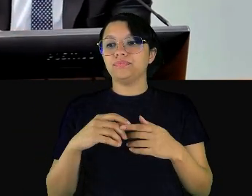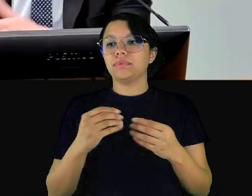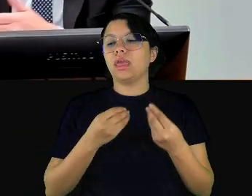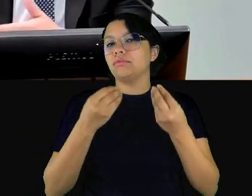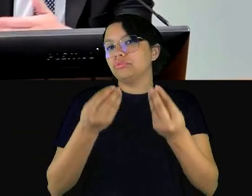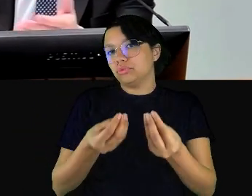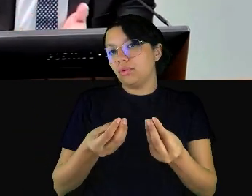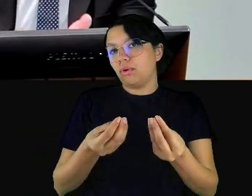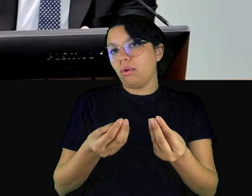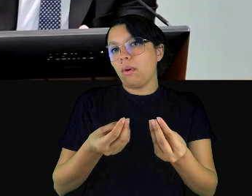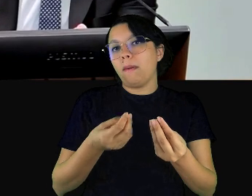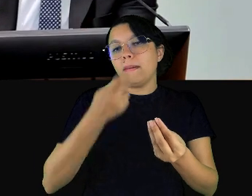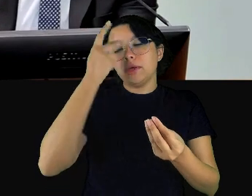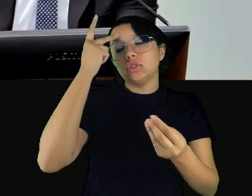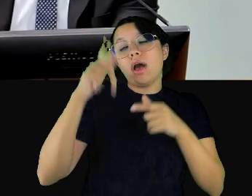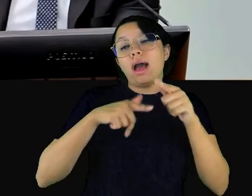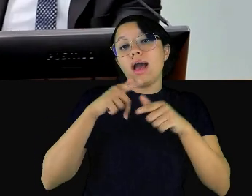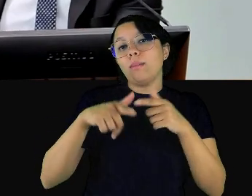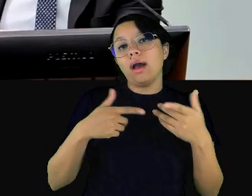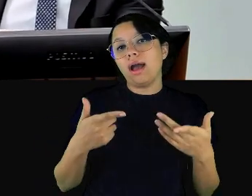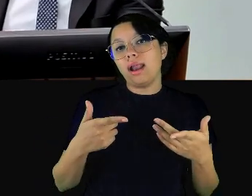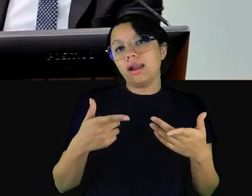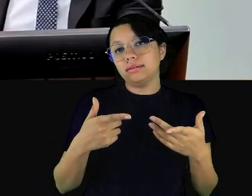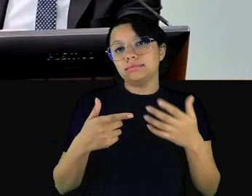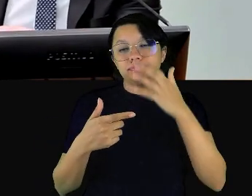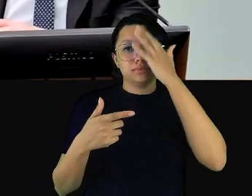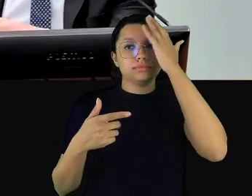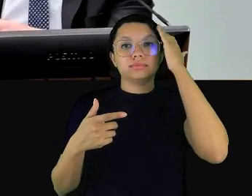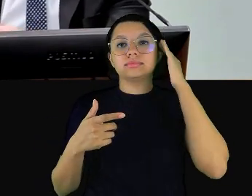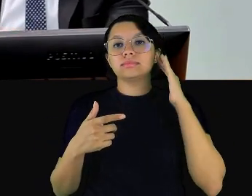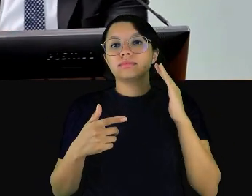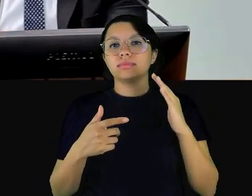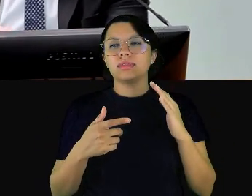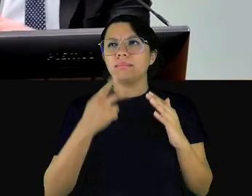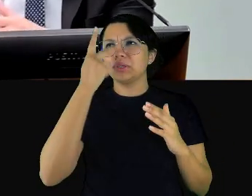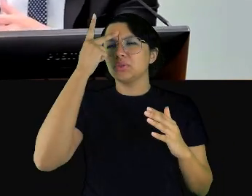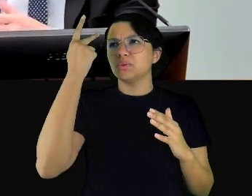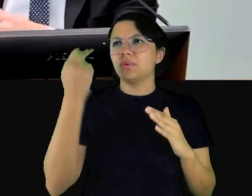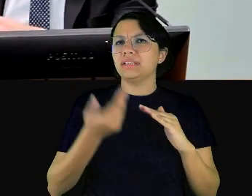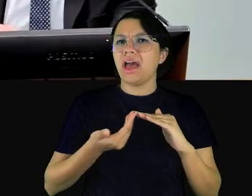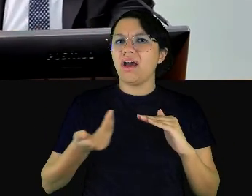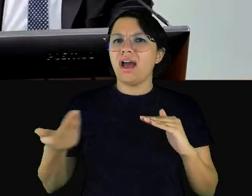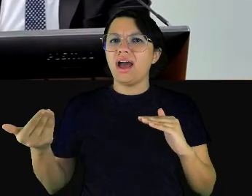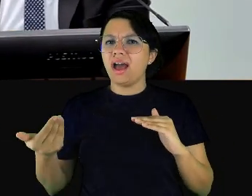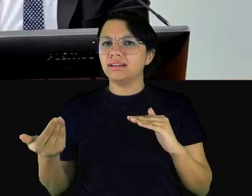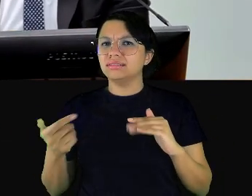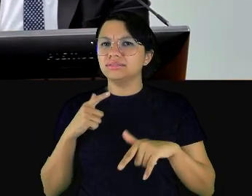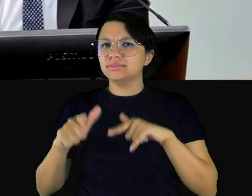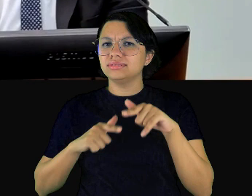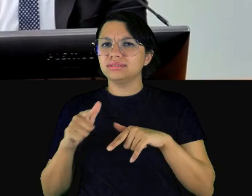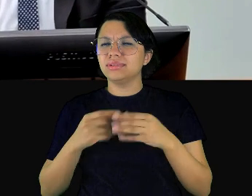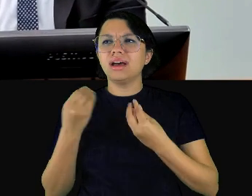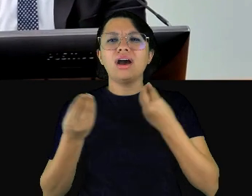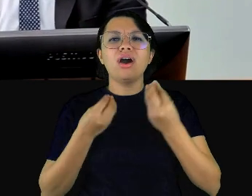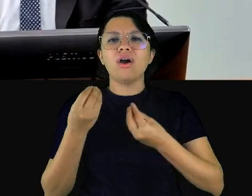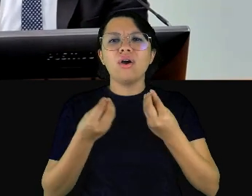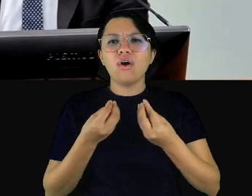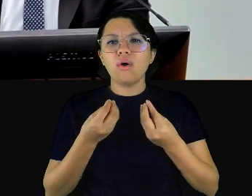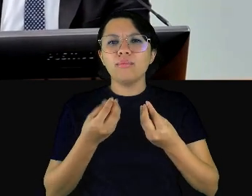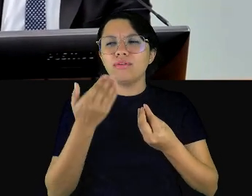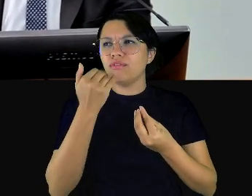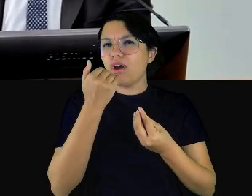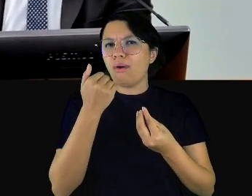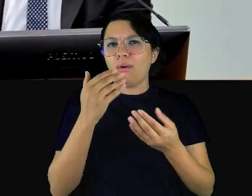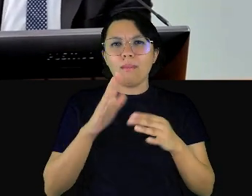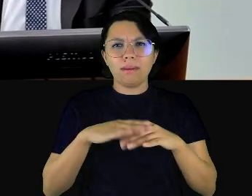cesta básica para quem estiver trabalhando. A pessoa está afastada do trabalho e como que ele vai ficar sem comer então